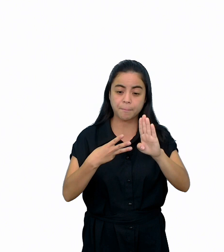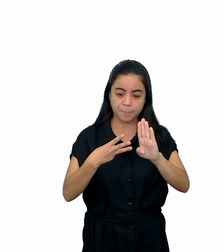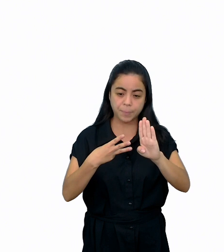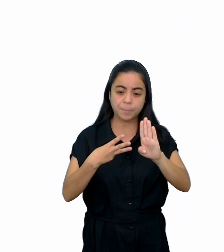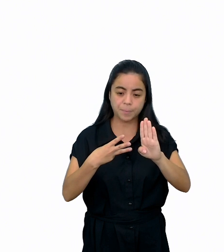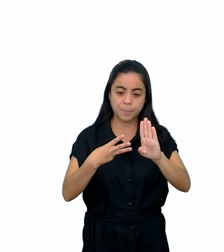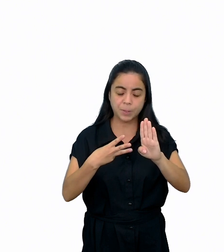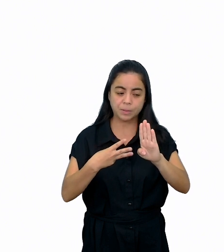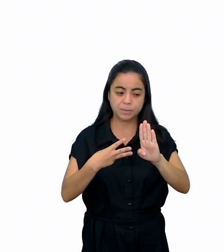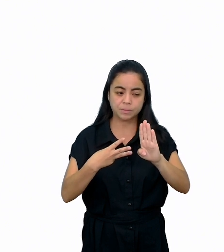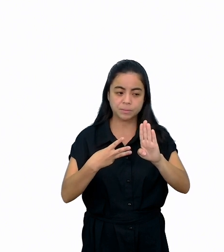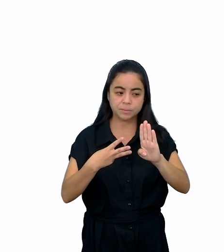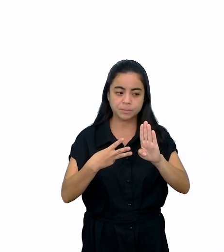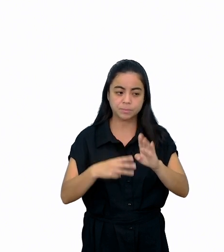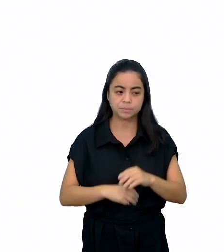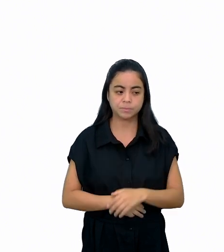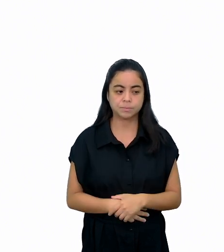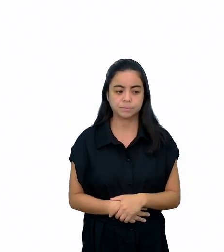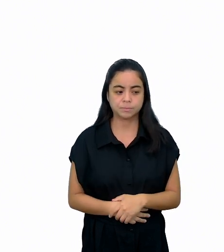é no